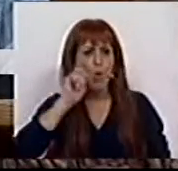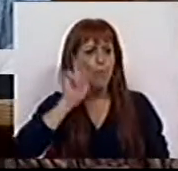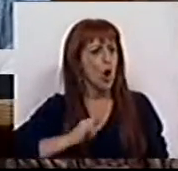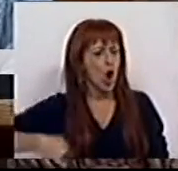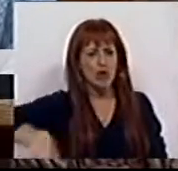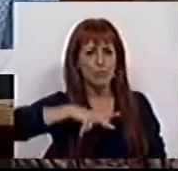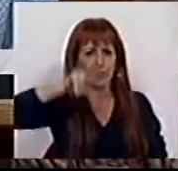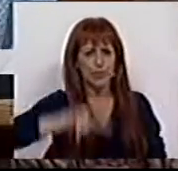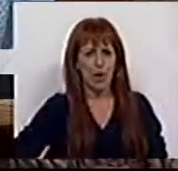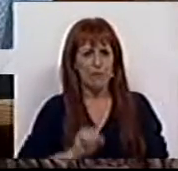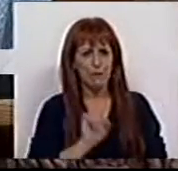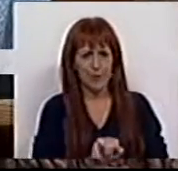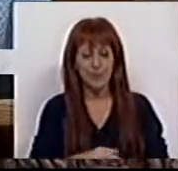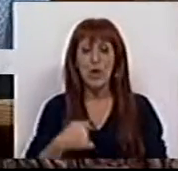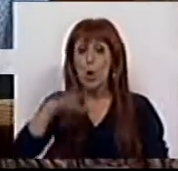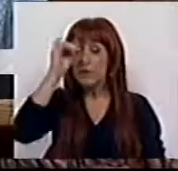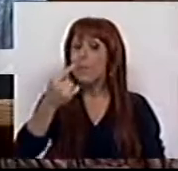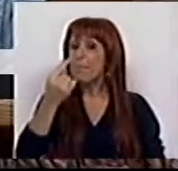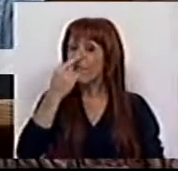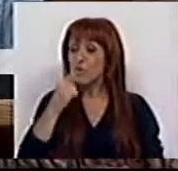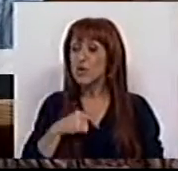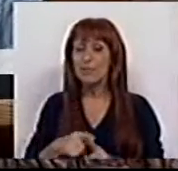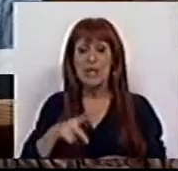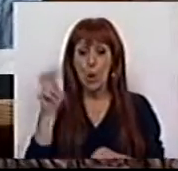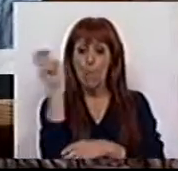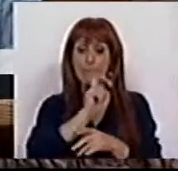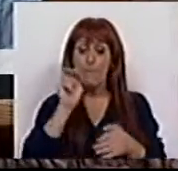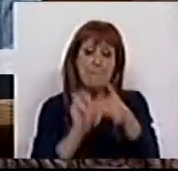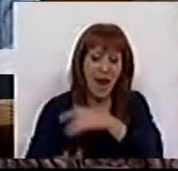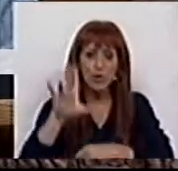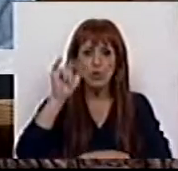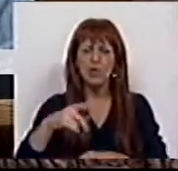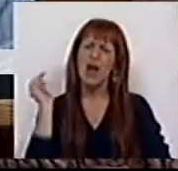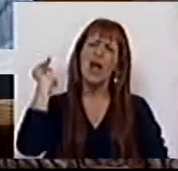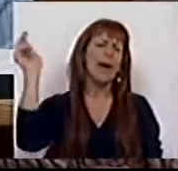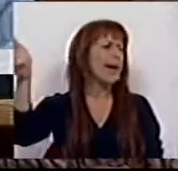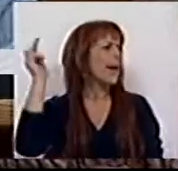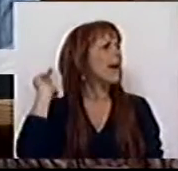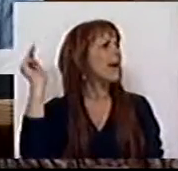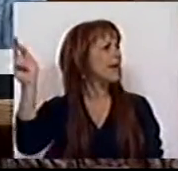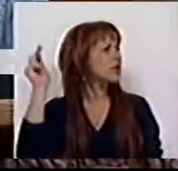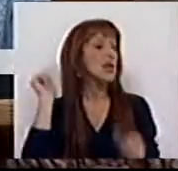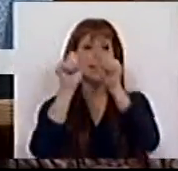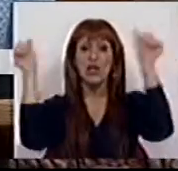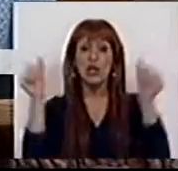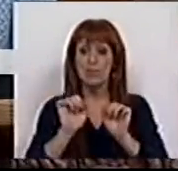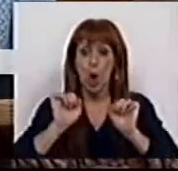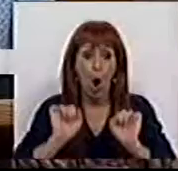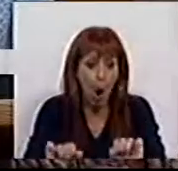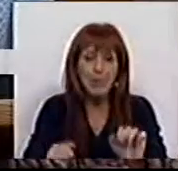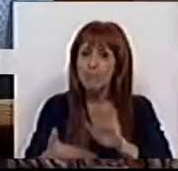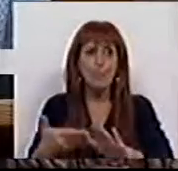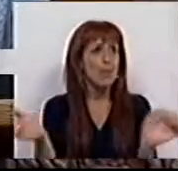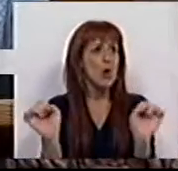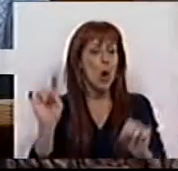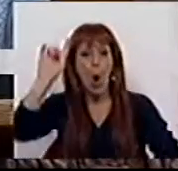todos nós. O Governo prefere que o metro de Lisboa esteja há anos sem sistema de travagem de